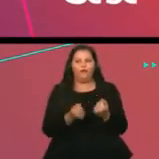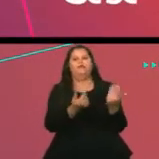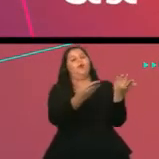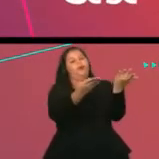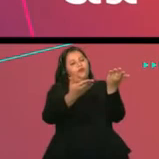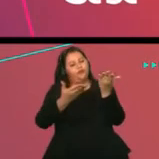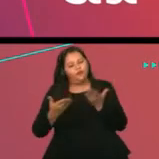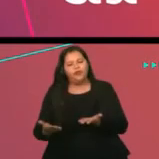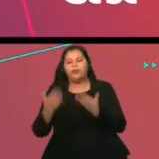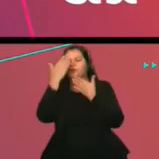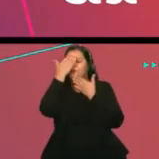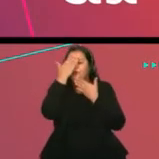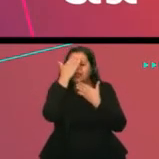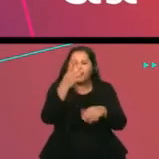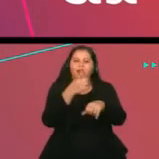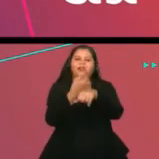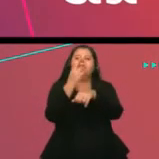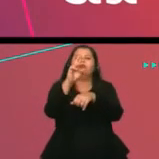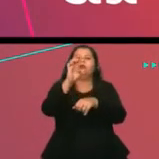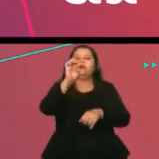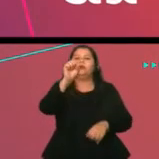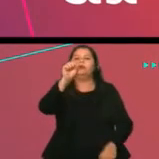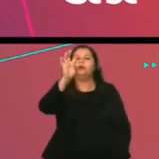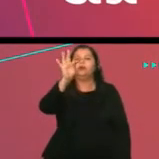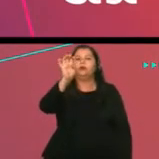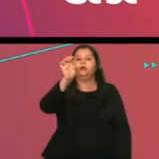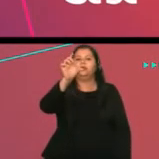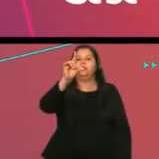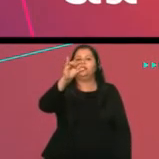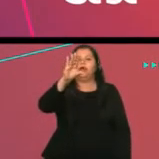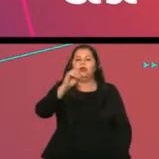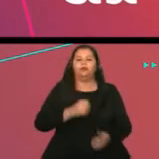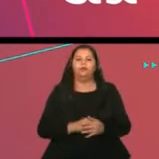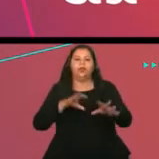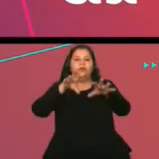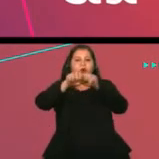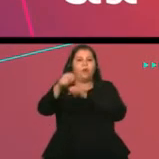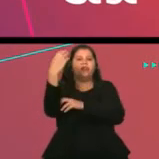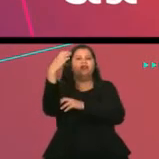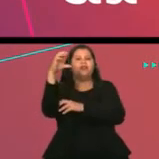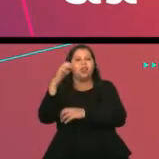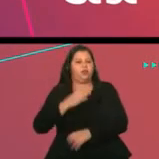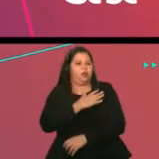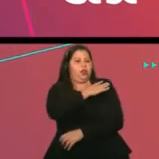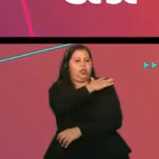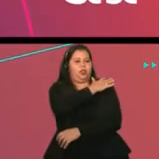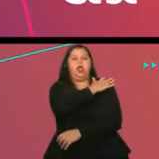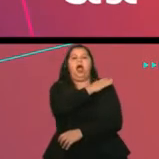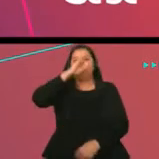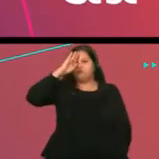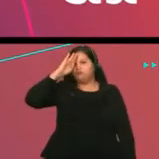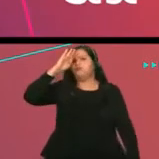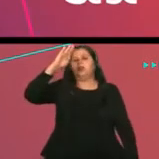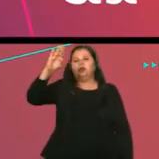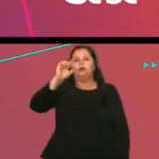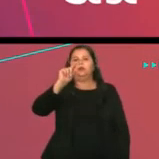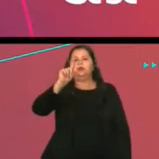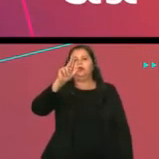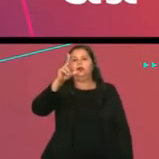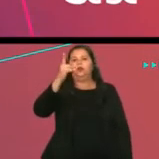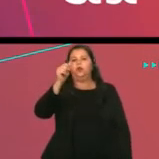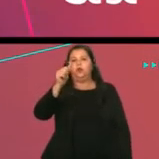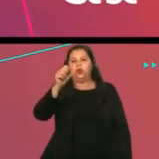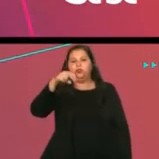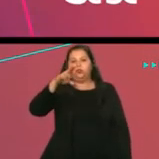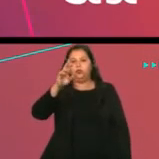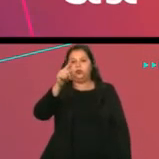caminhando pode vir obrigada doutor Stelio formar em ciências militares pela Academia Militar das Agulhas Negras em